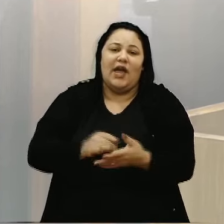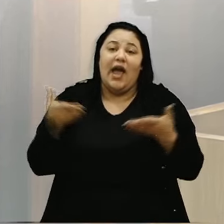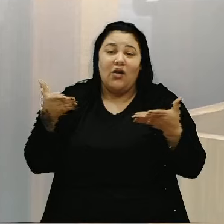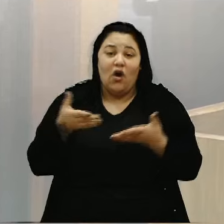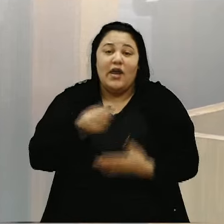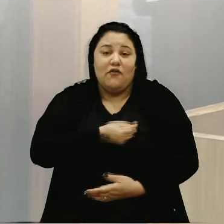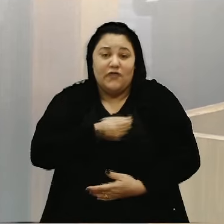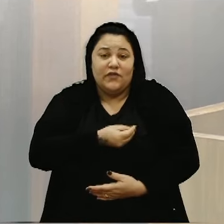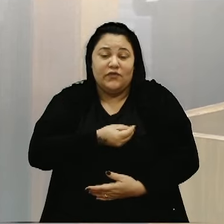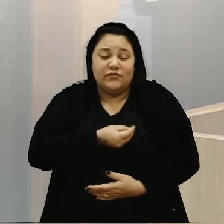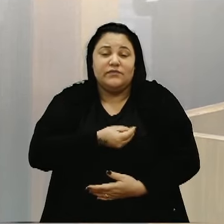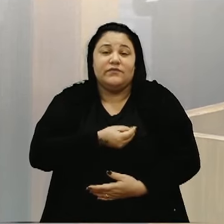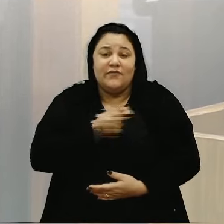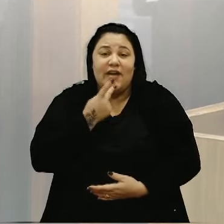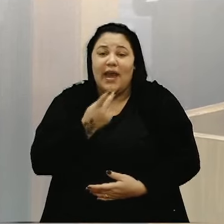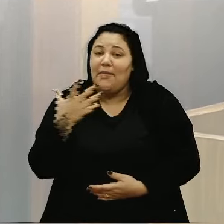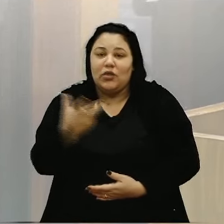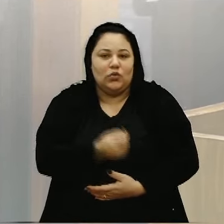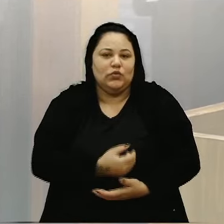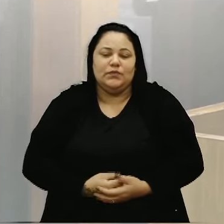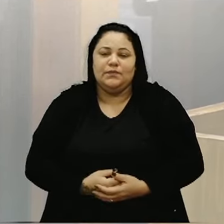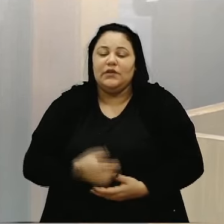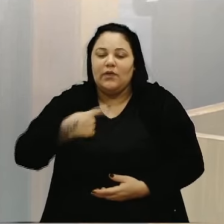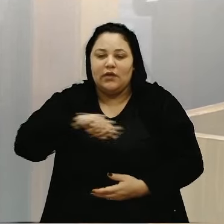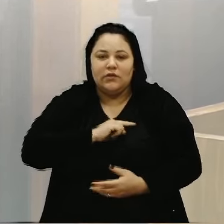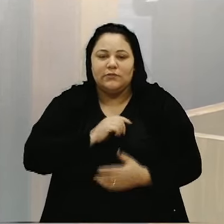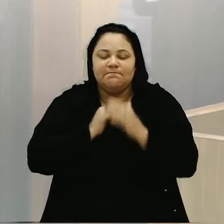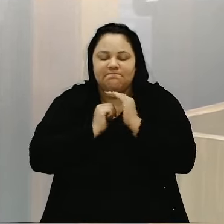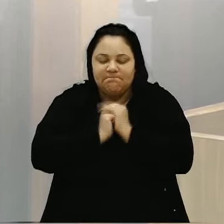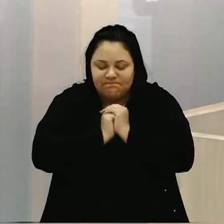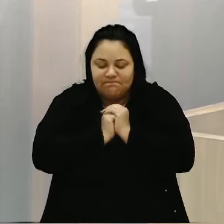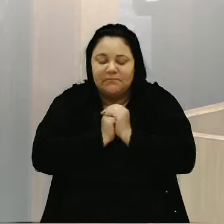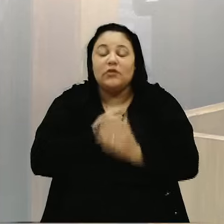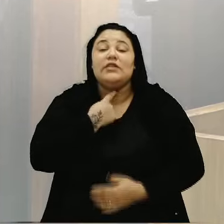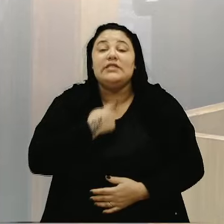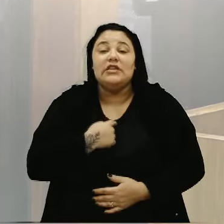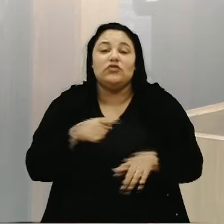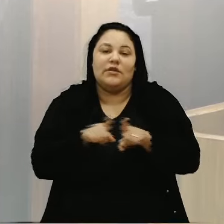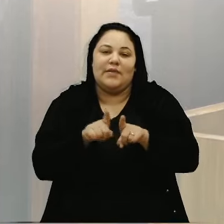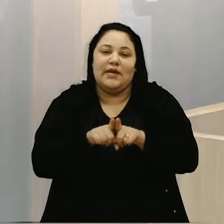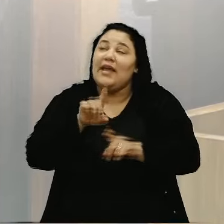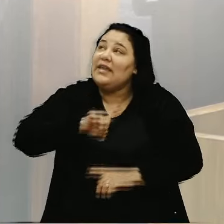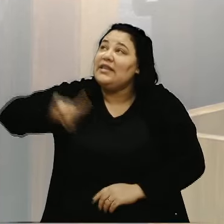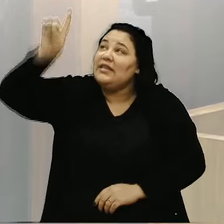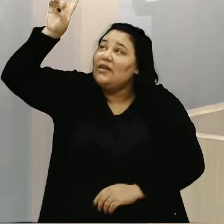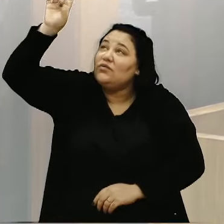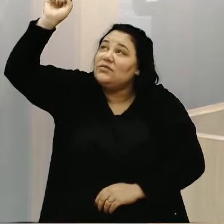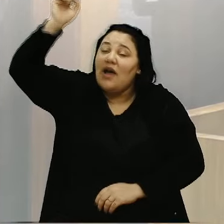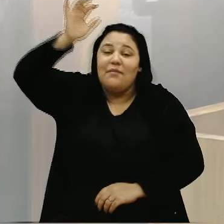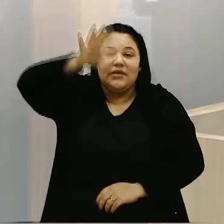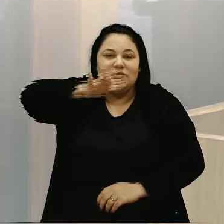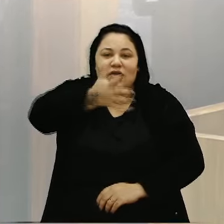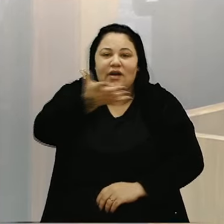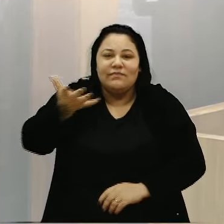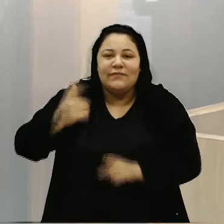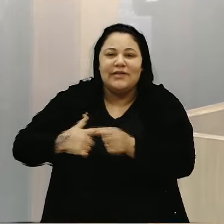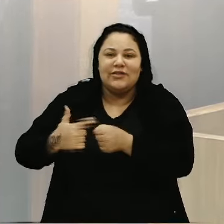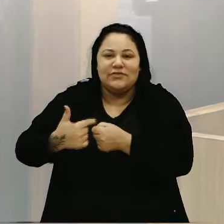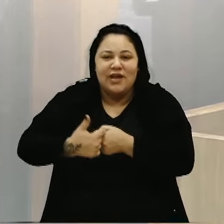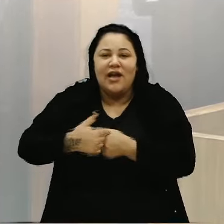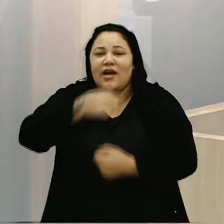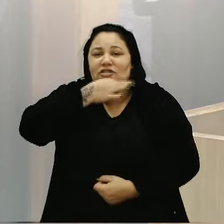a todos vocês Então a nossa oração e o nosso desejo é que Deus abençoe nossa cidade de caxi do Sul o